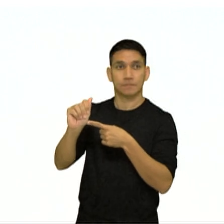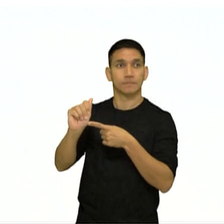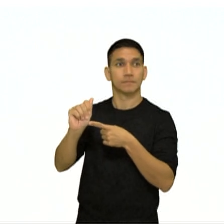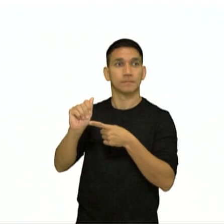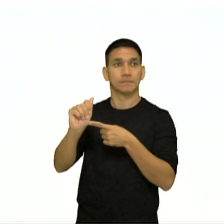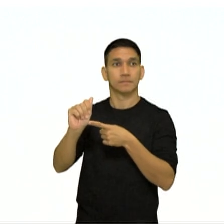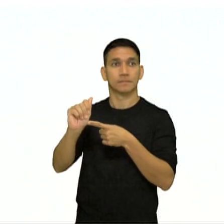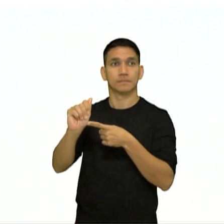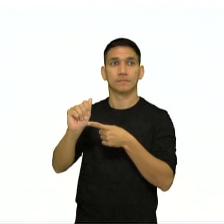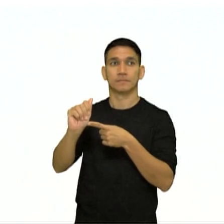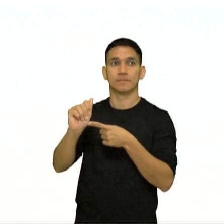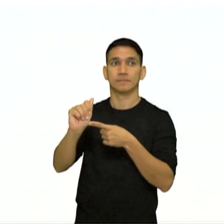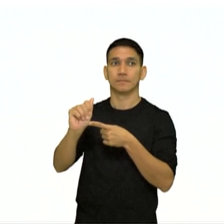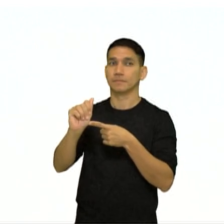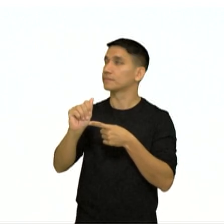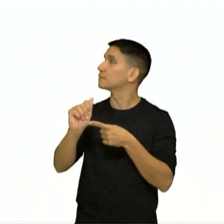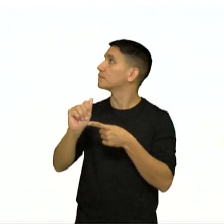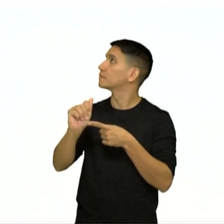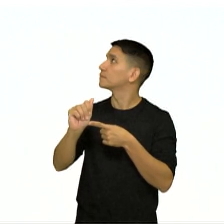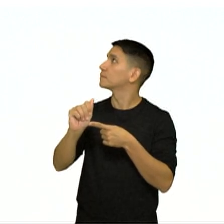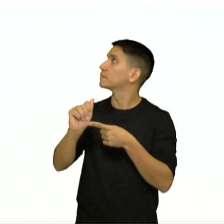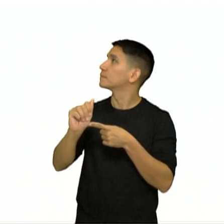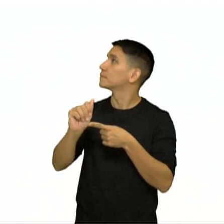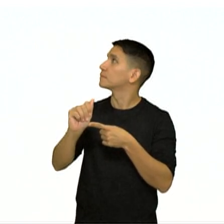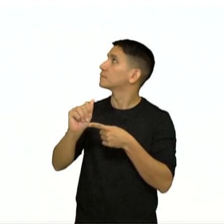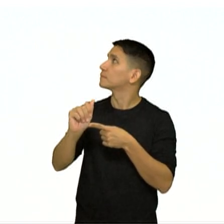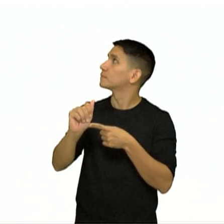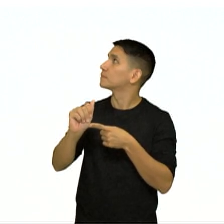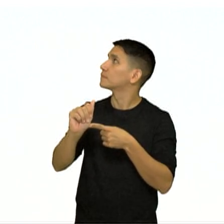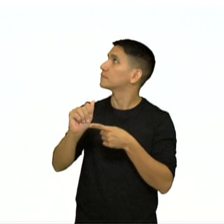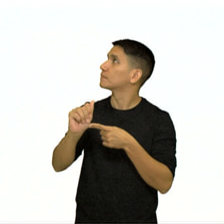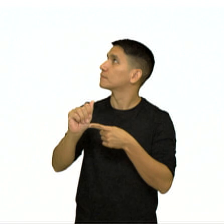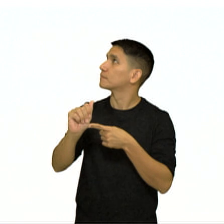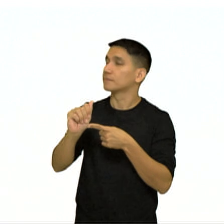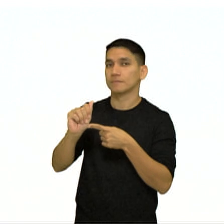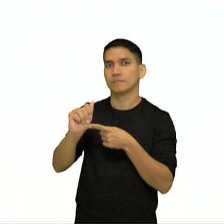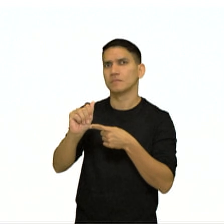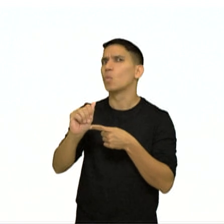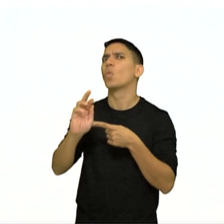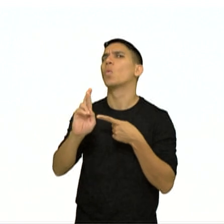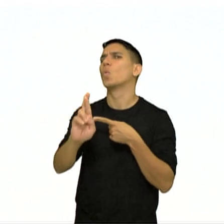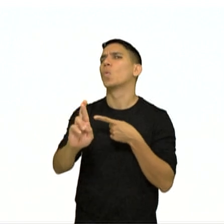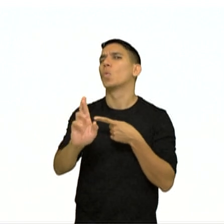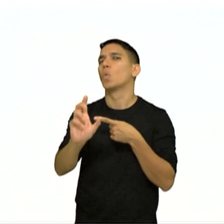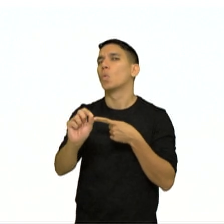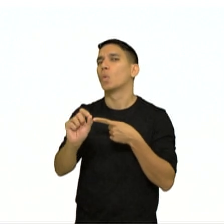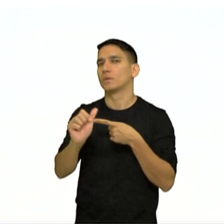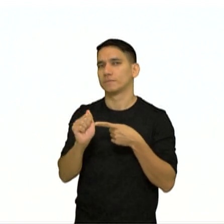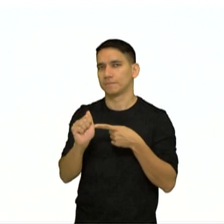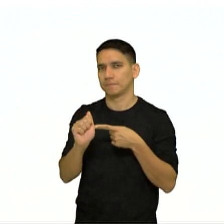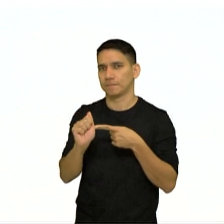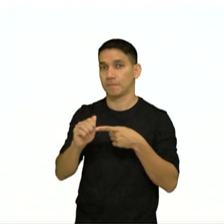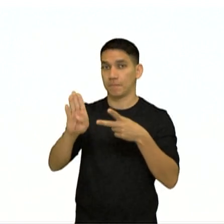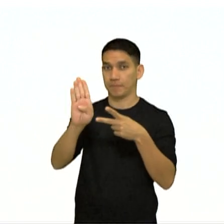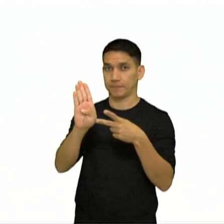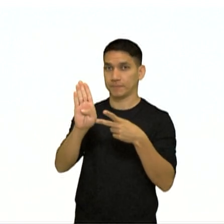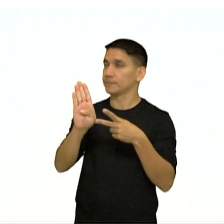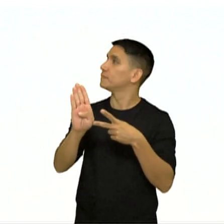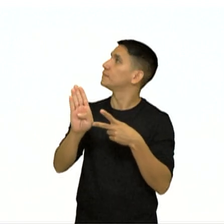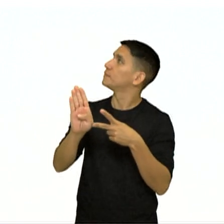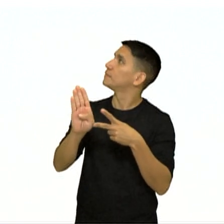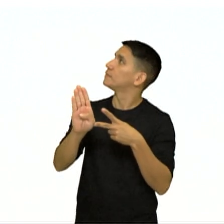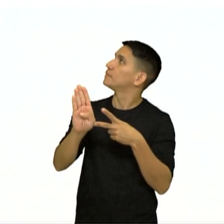quadrado menos dois x menos x ao quadrado o quanto que dá a letra B